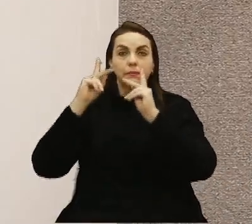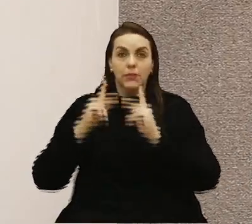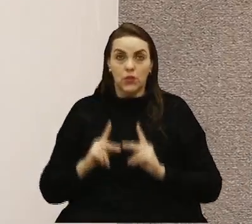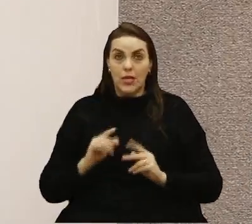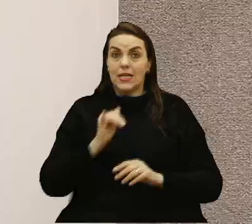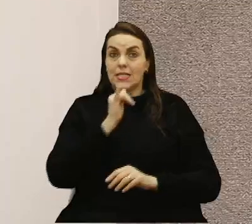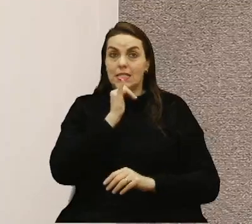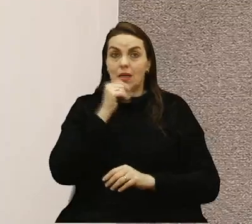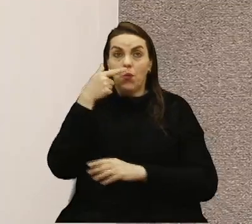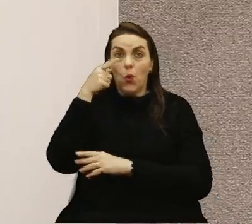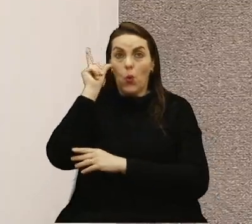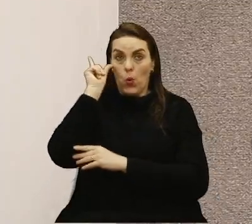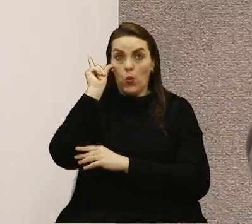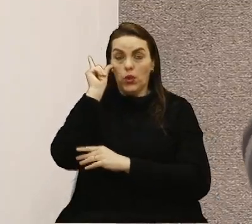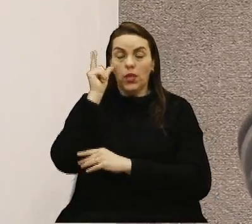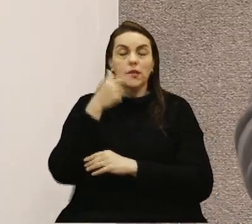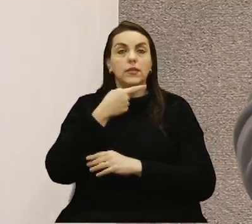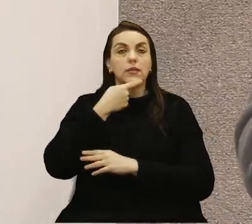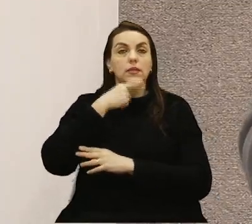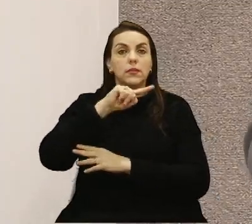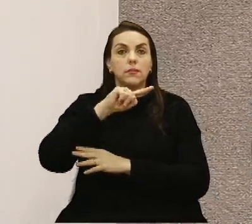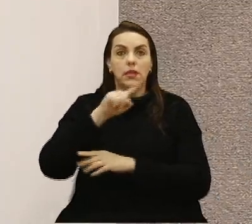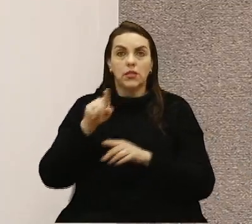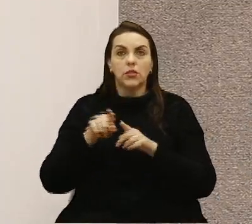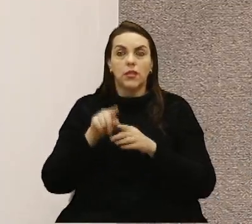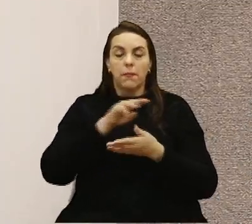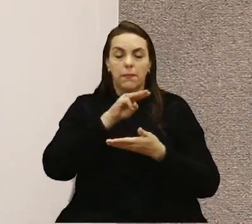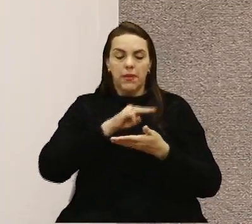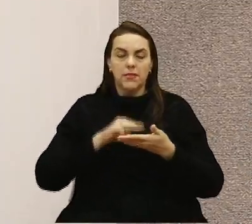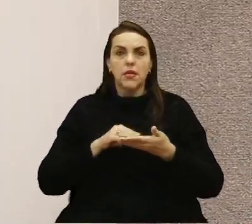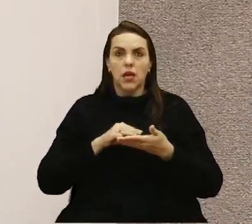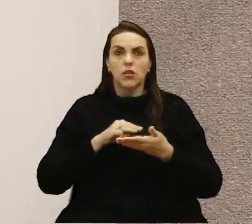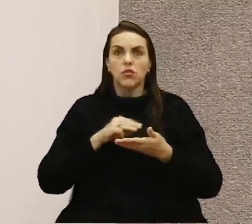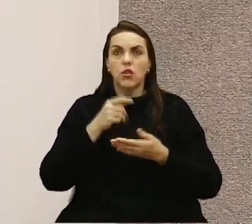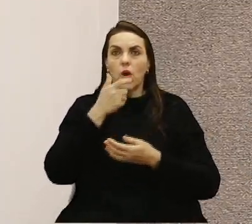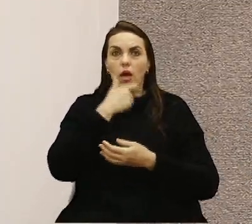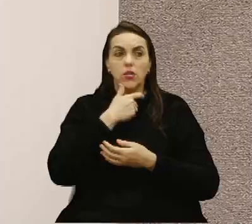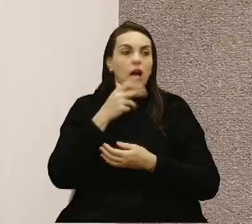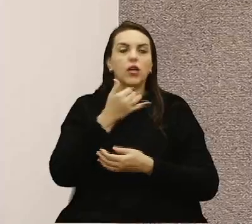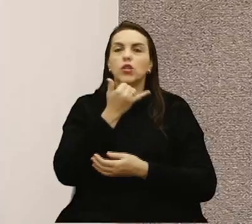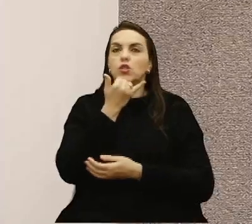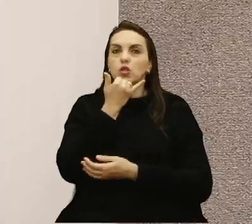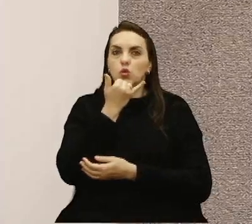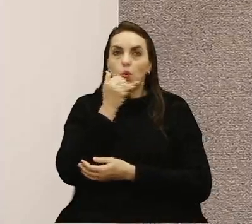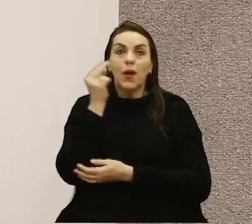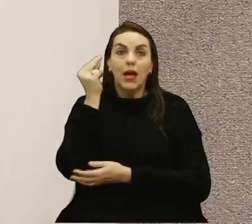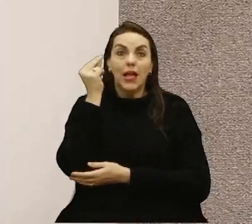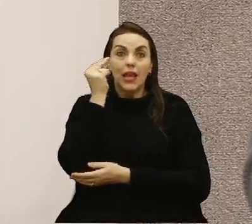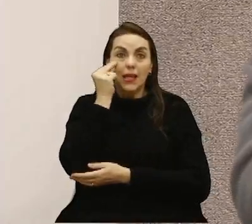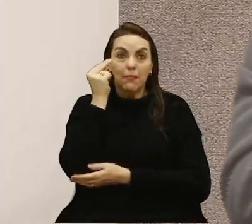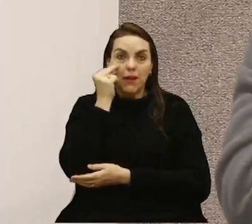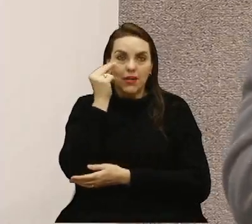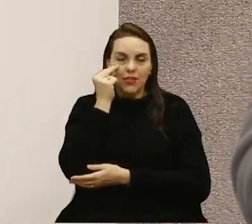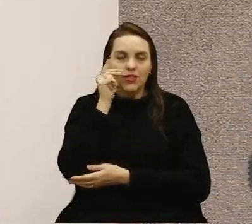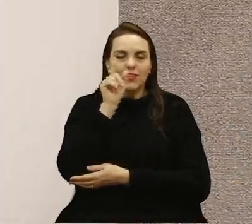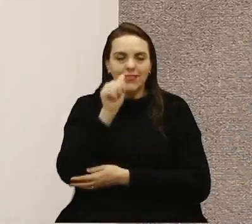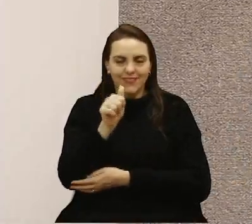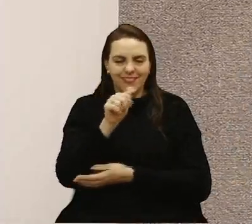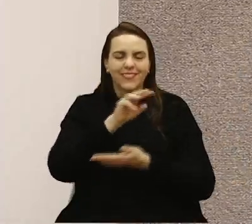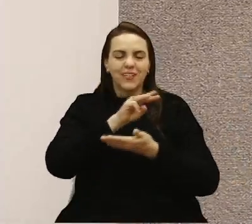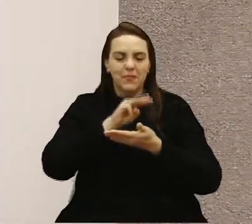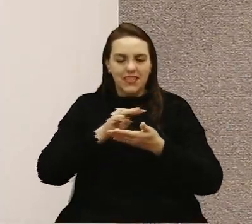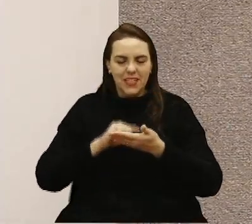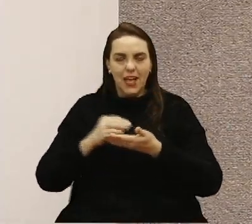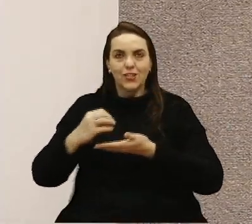ontem, o vereador Libardi mencionou que recebeu algumas mensagens e eu achei que ele ia nesse tom, mas eu recebi mensagens de alguns empresários da cidade, algumas